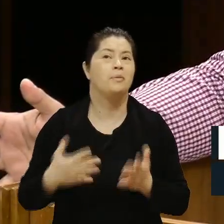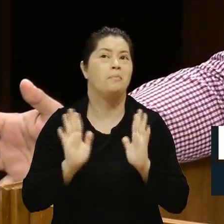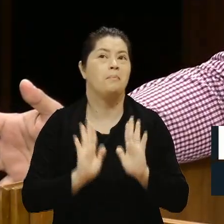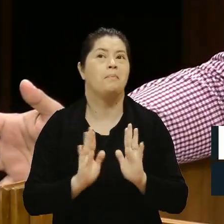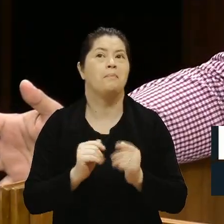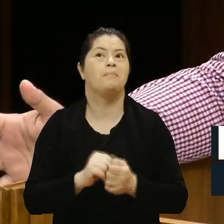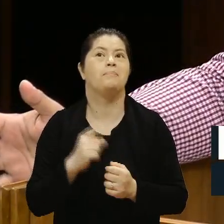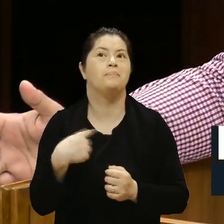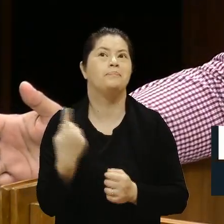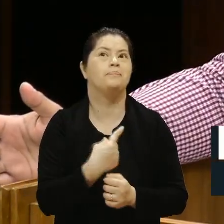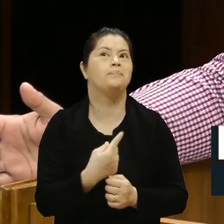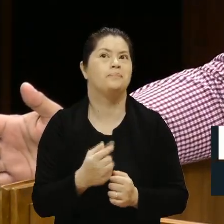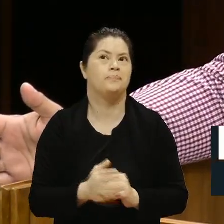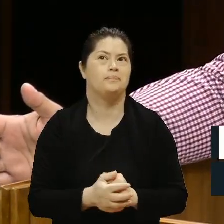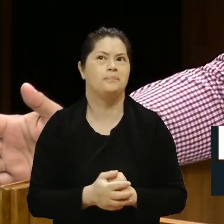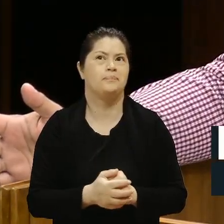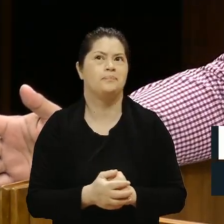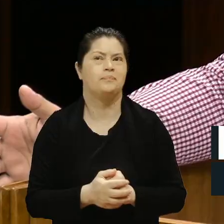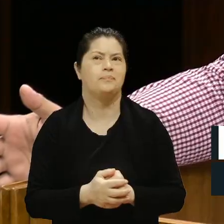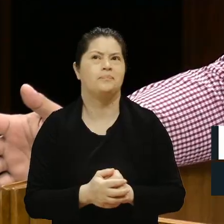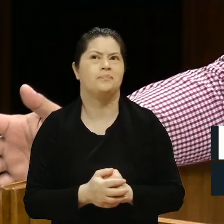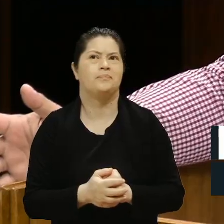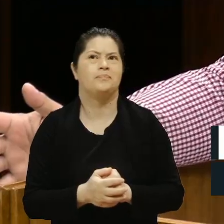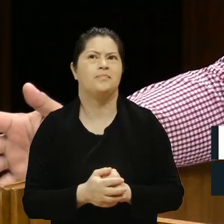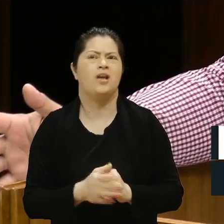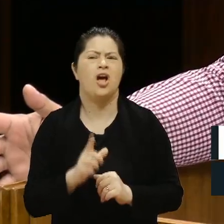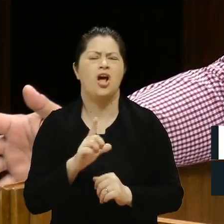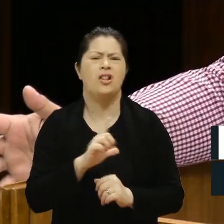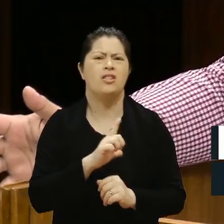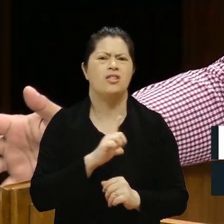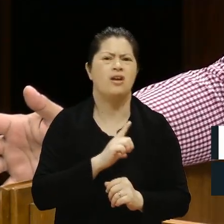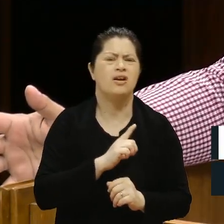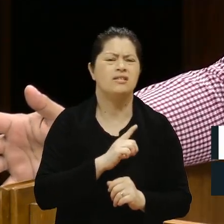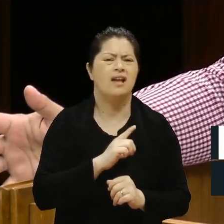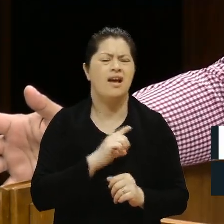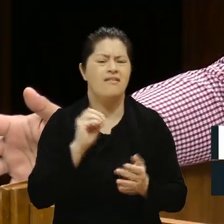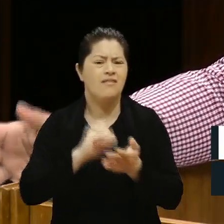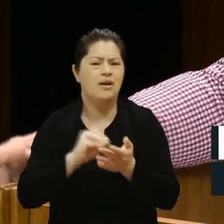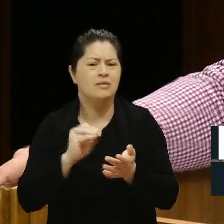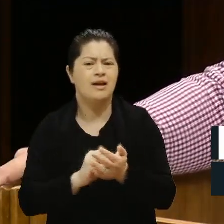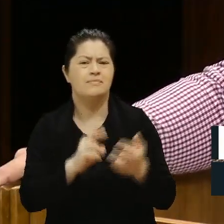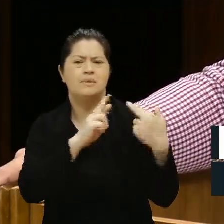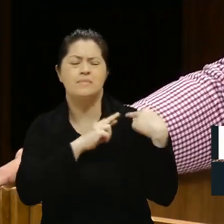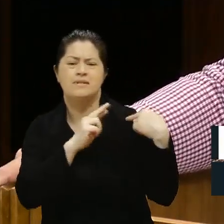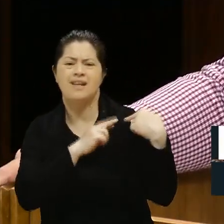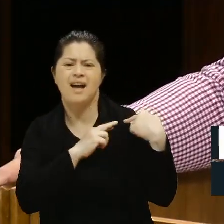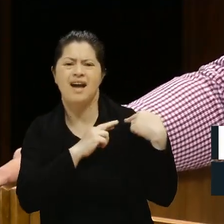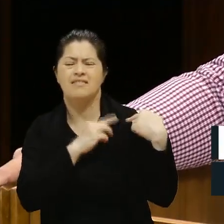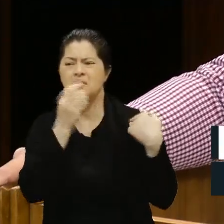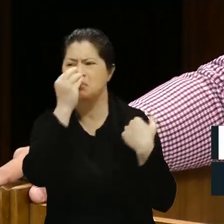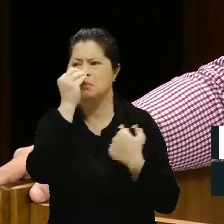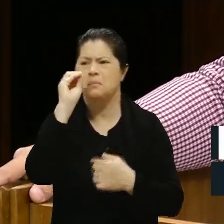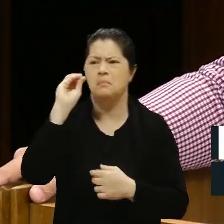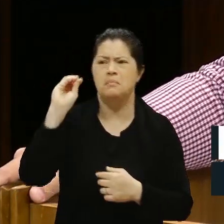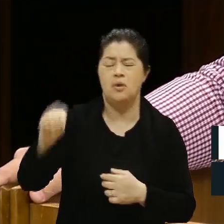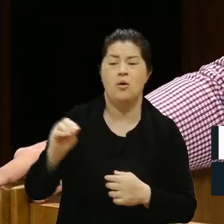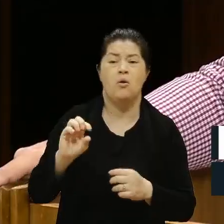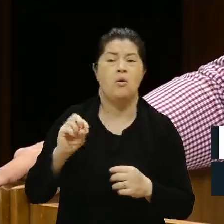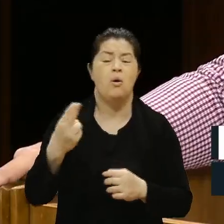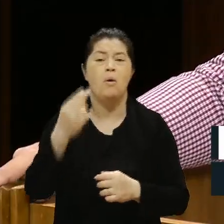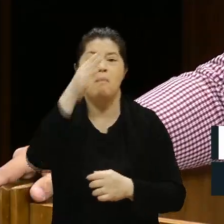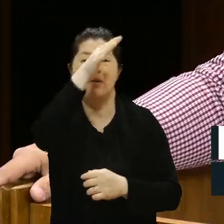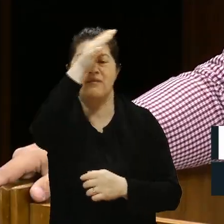Mas nós sermos sermos irresponsáveis e displicentes, no caso o prefeito,